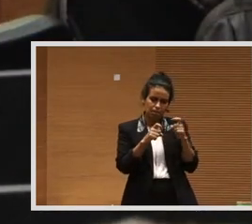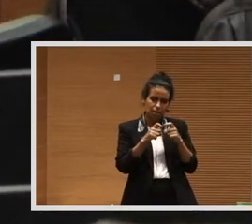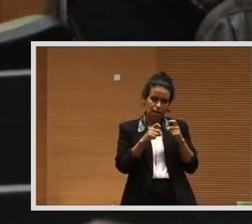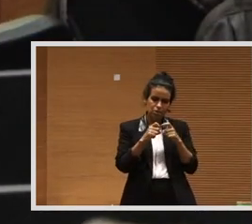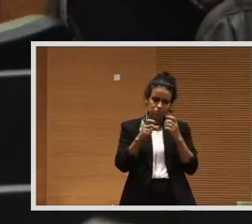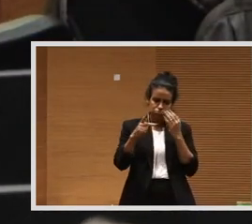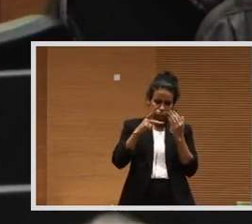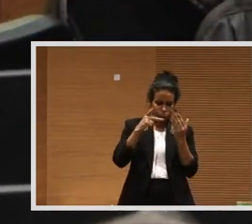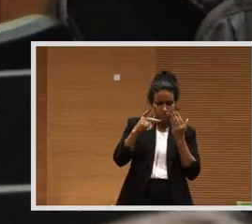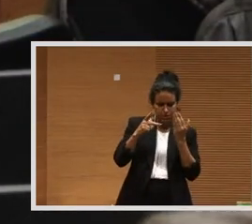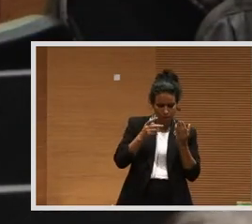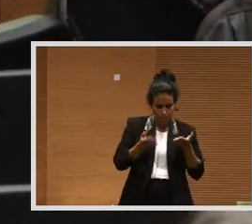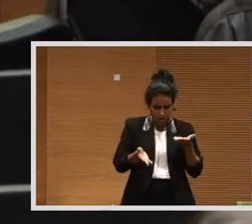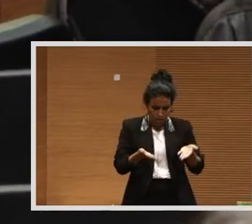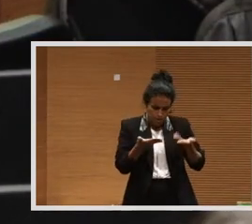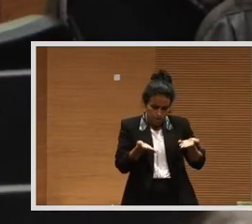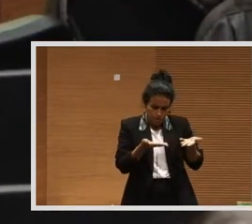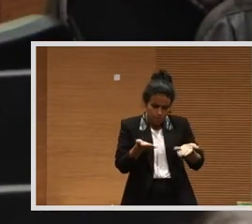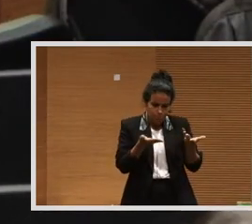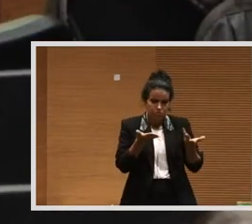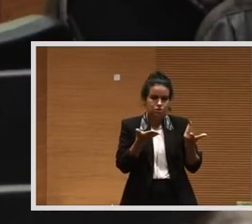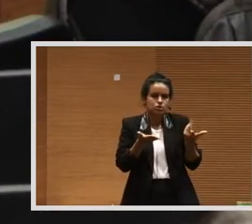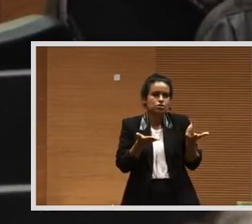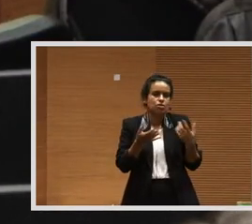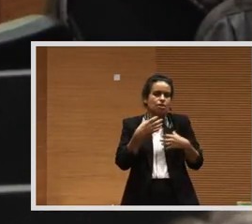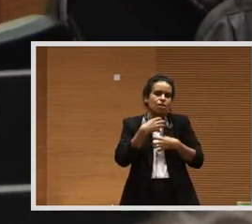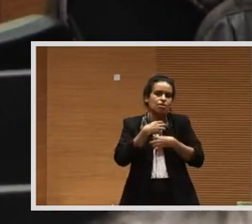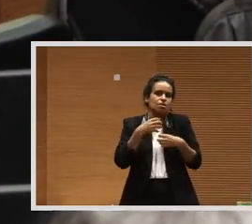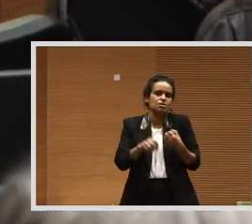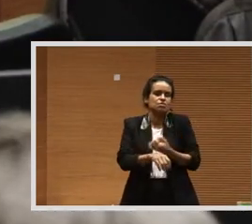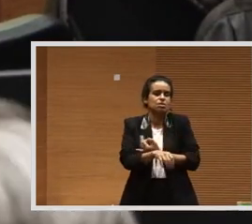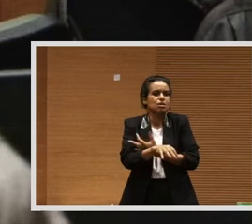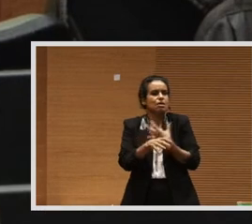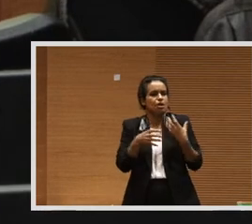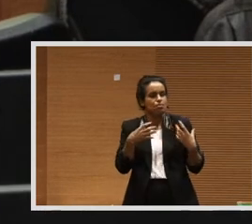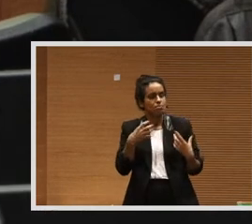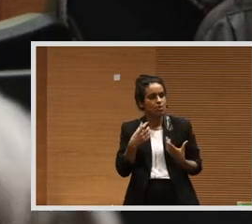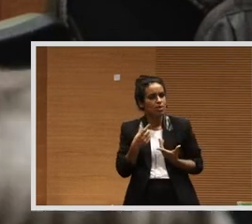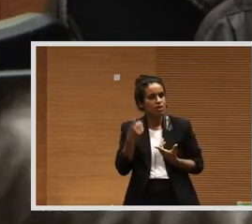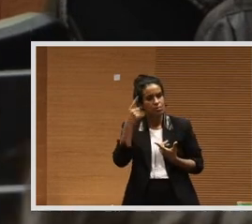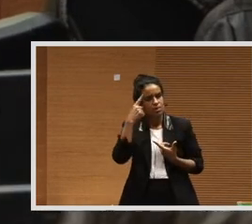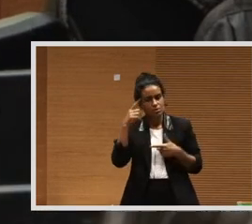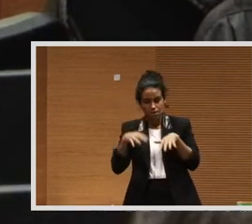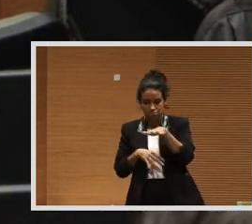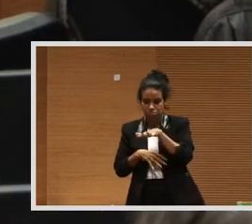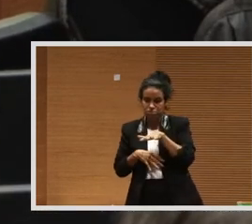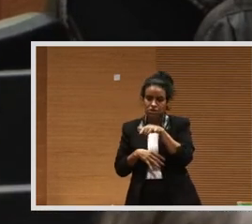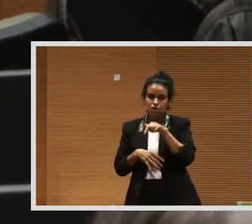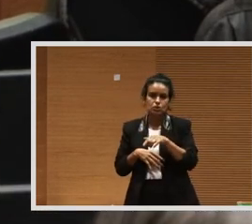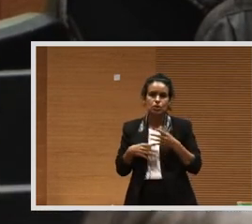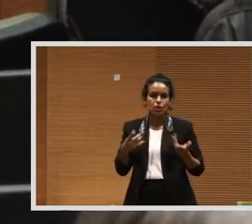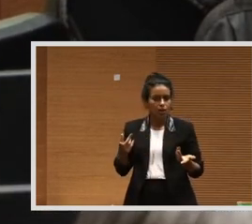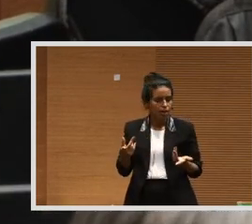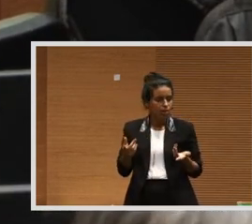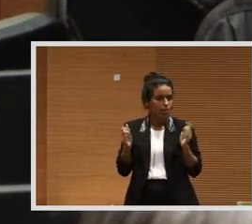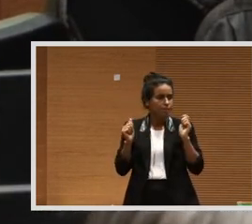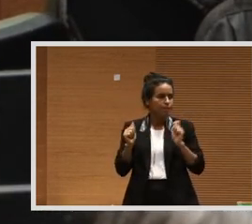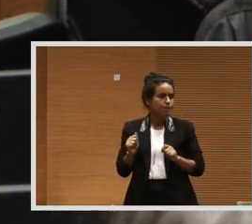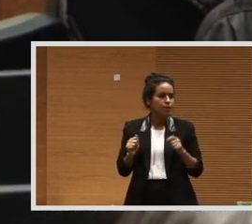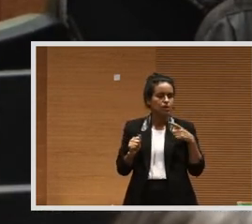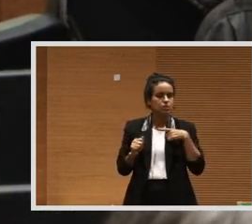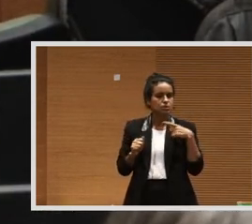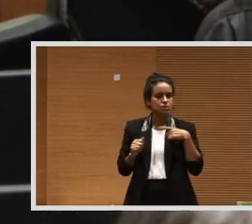Então, fiquei pensando no quanto que a atenção territorial, a territorialização poderia ter